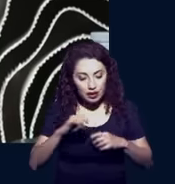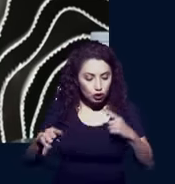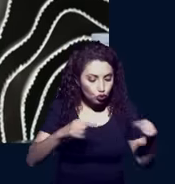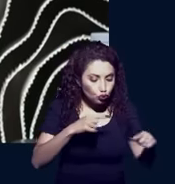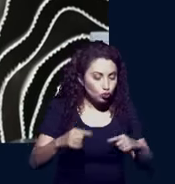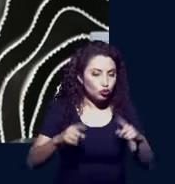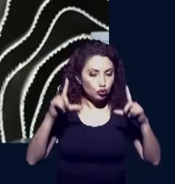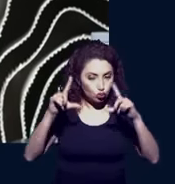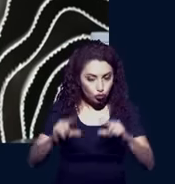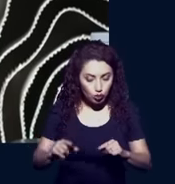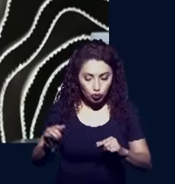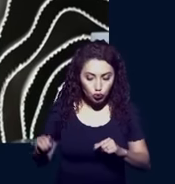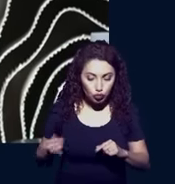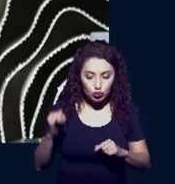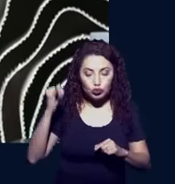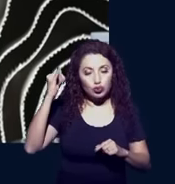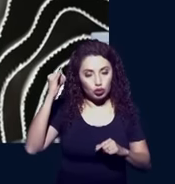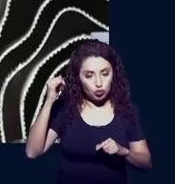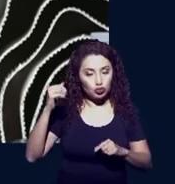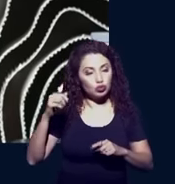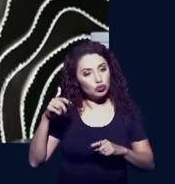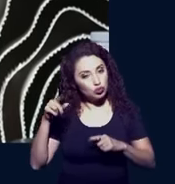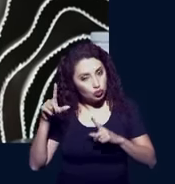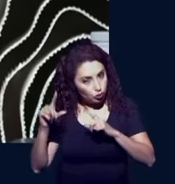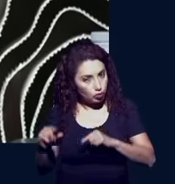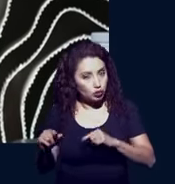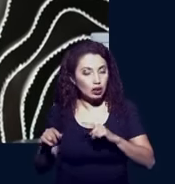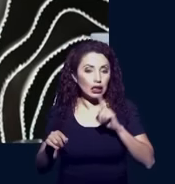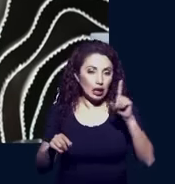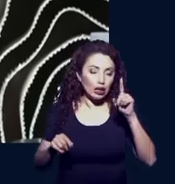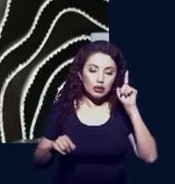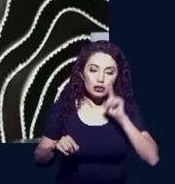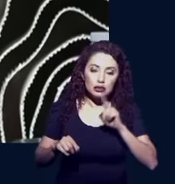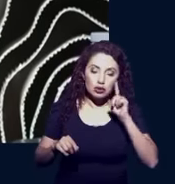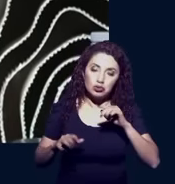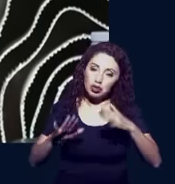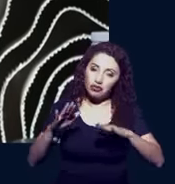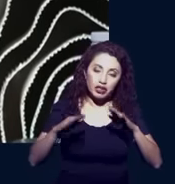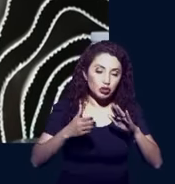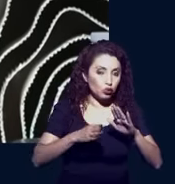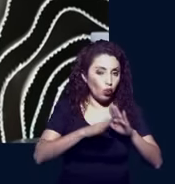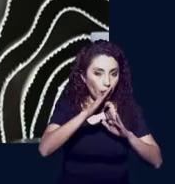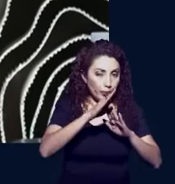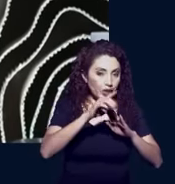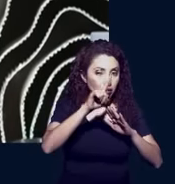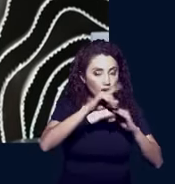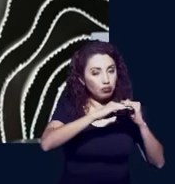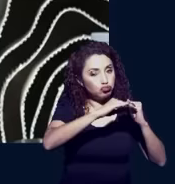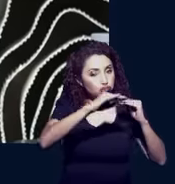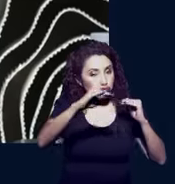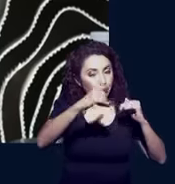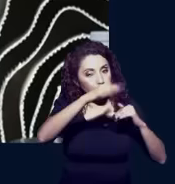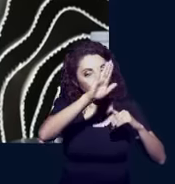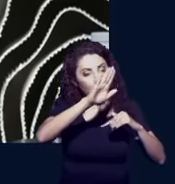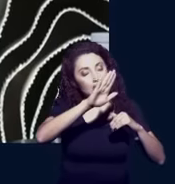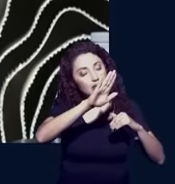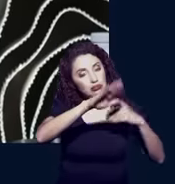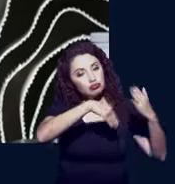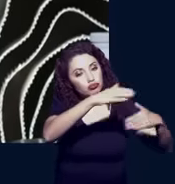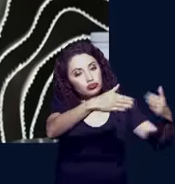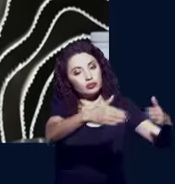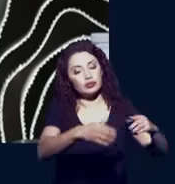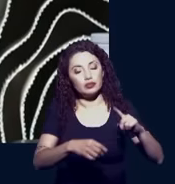taxa de juros e a taxa de juros nos Estados Unidos ela talvez não suba mais mas fique parada por mais tempo esse diferencial de